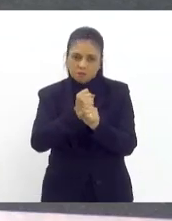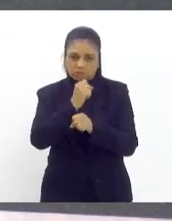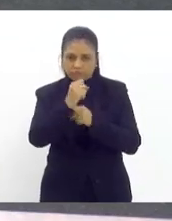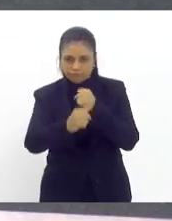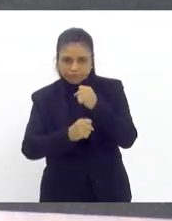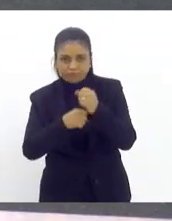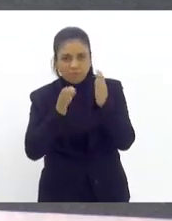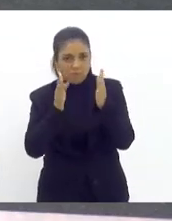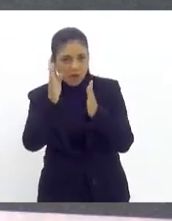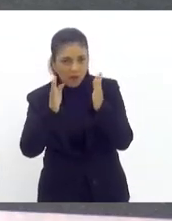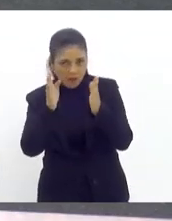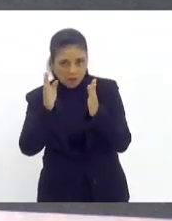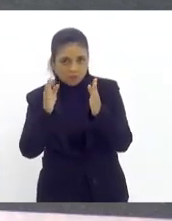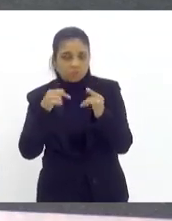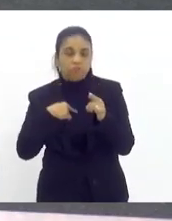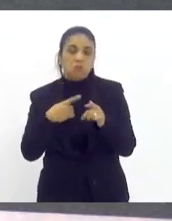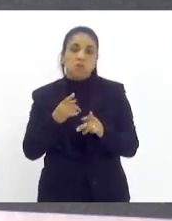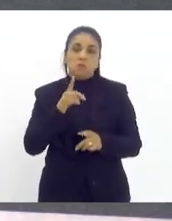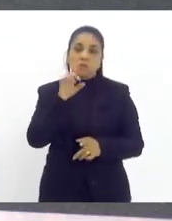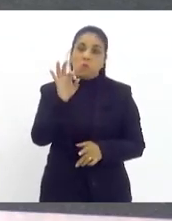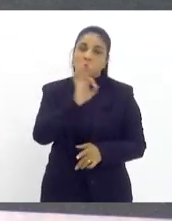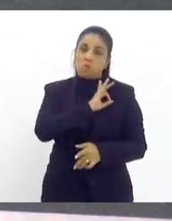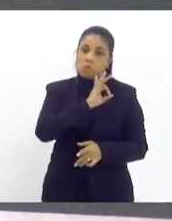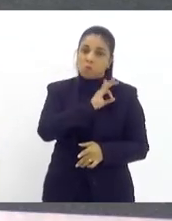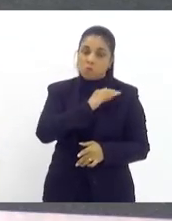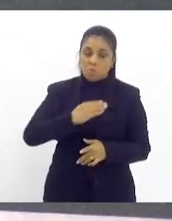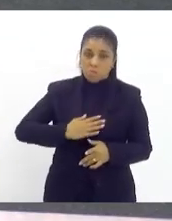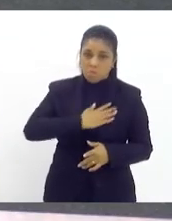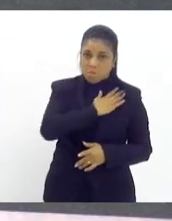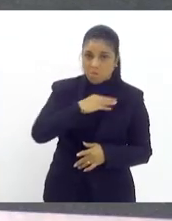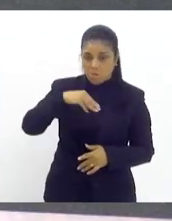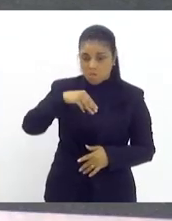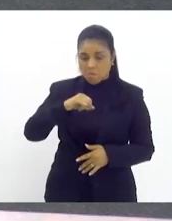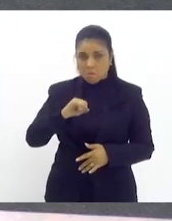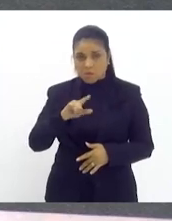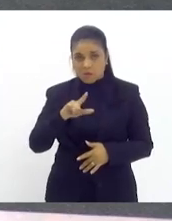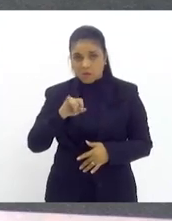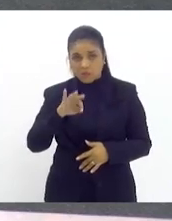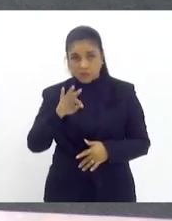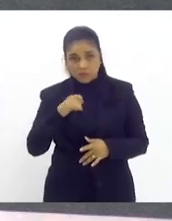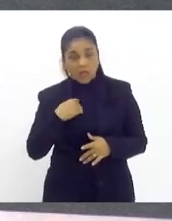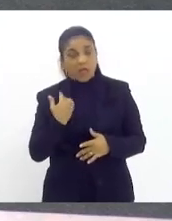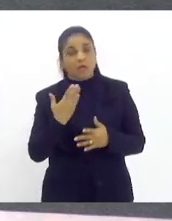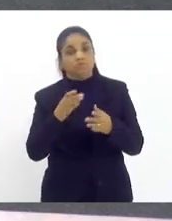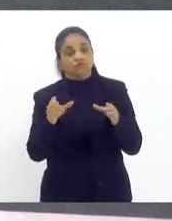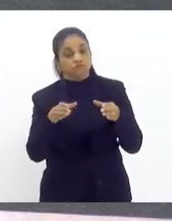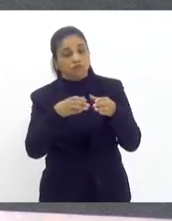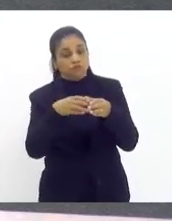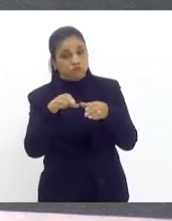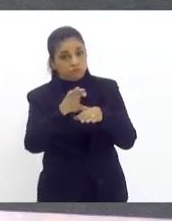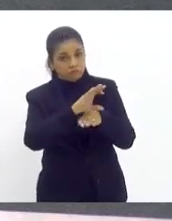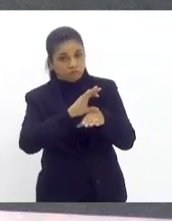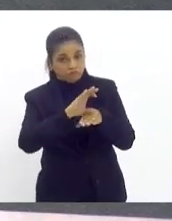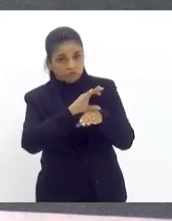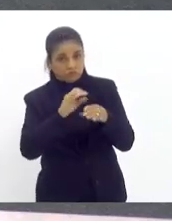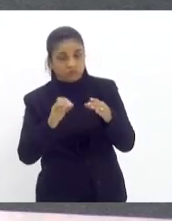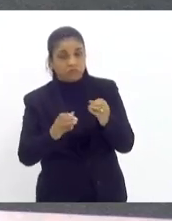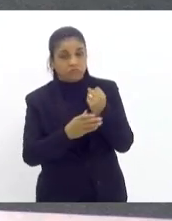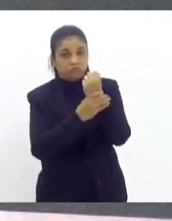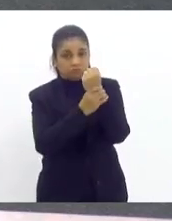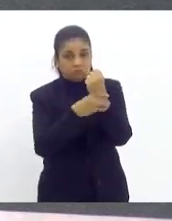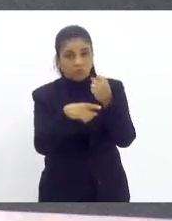militares de acordo com o entendimento da comissão de segurança poderão só tê-lo por apenas